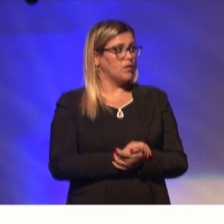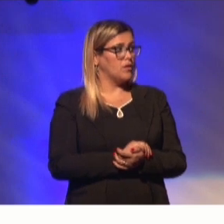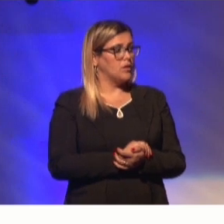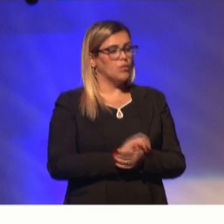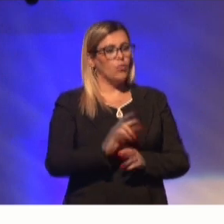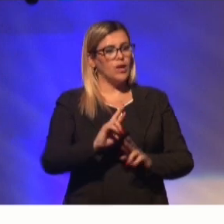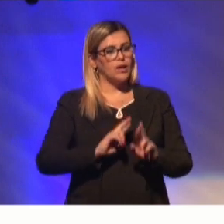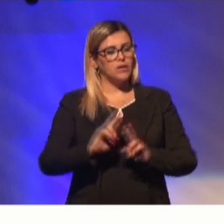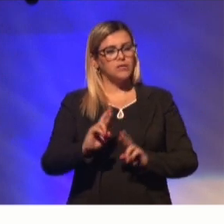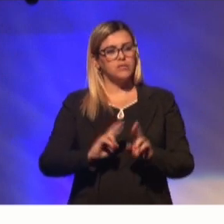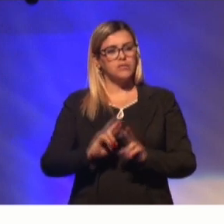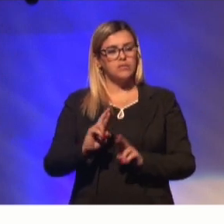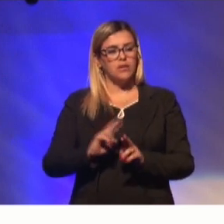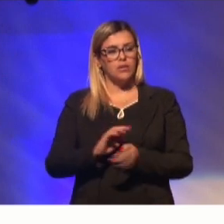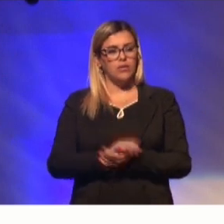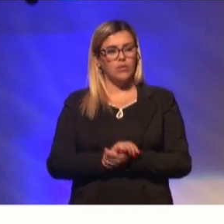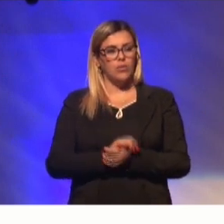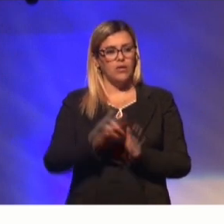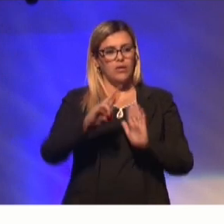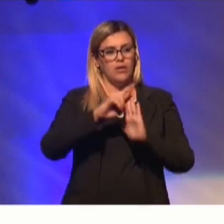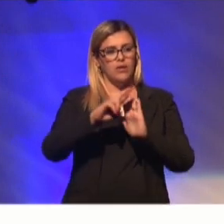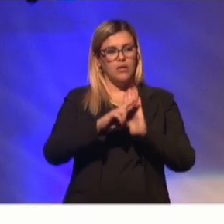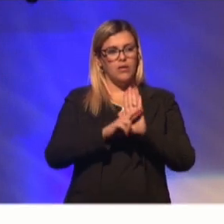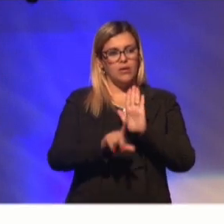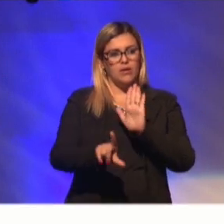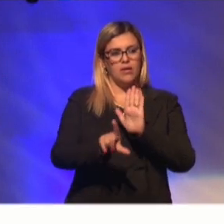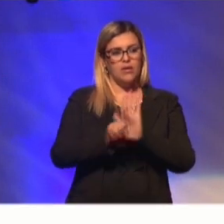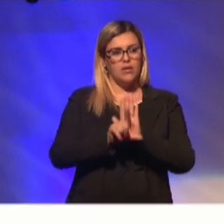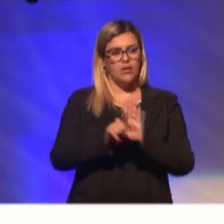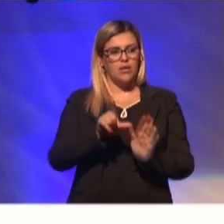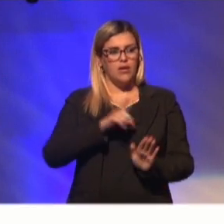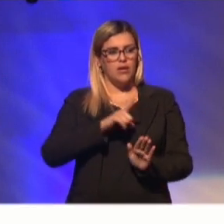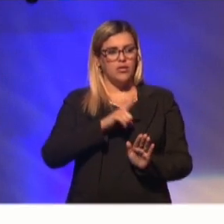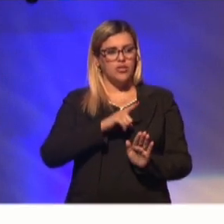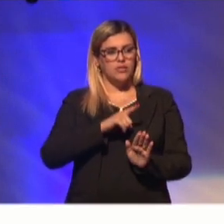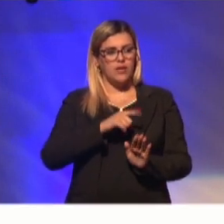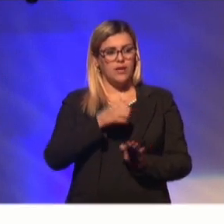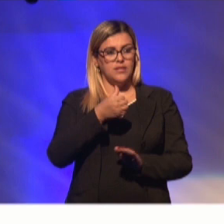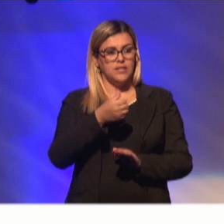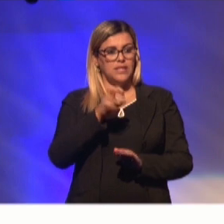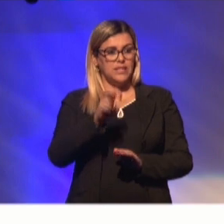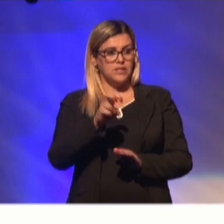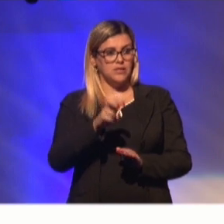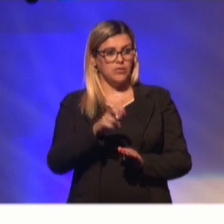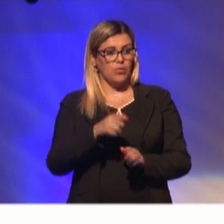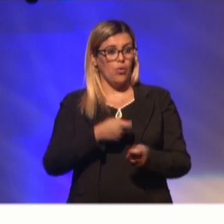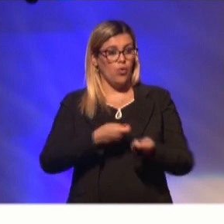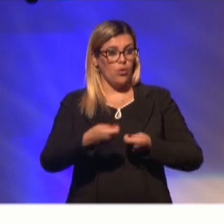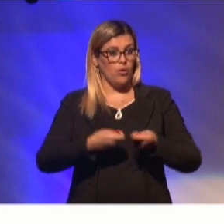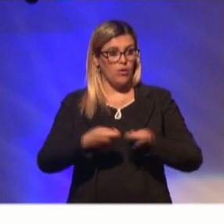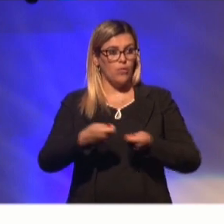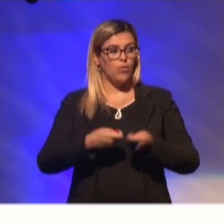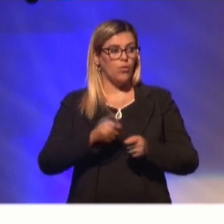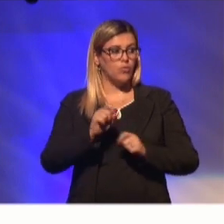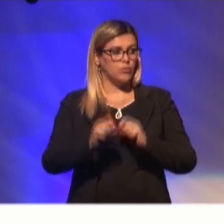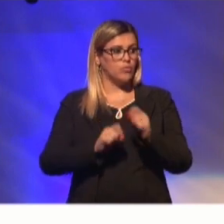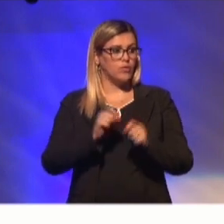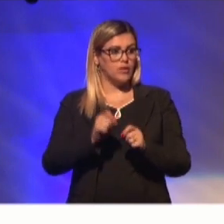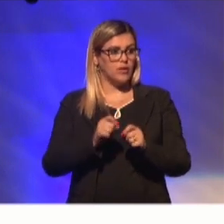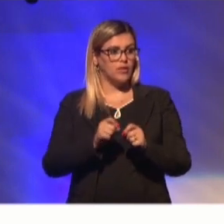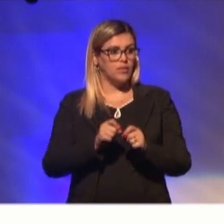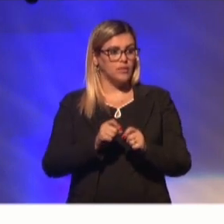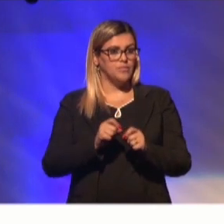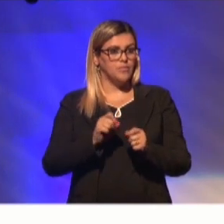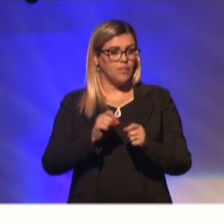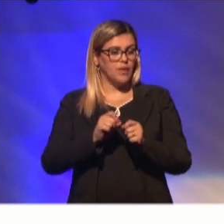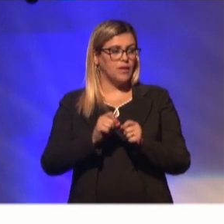relação a regulamentação, nós temos o Acórdão 65, onde foi feito onde foi